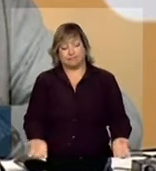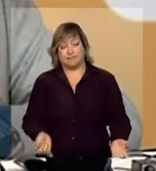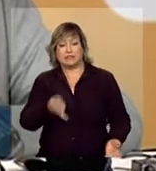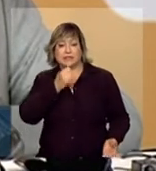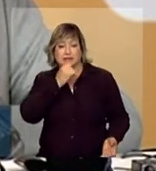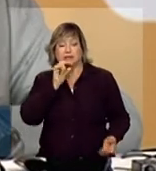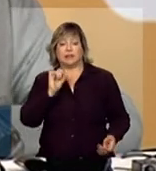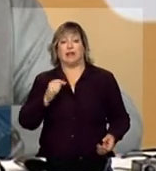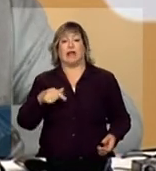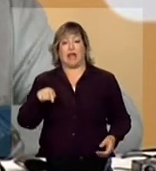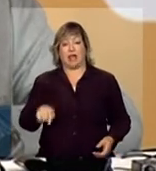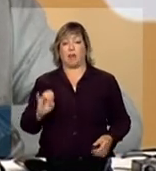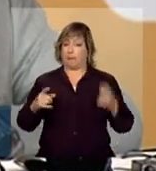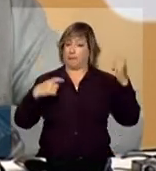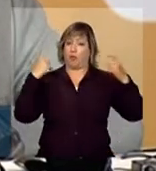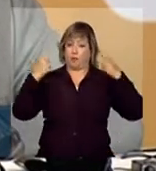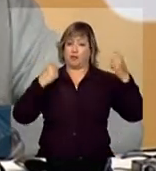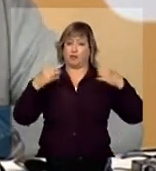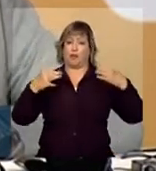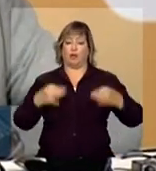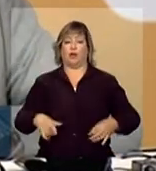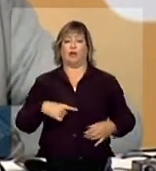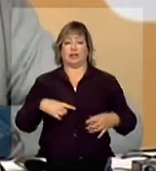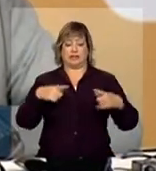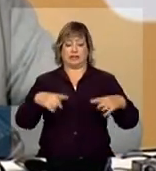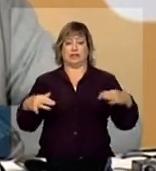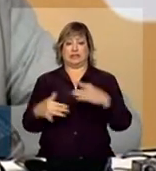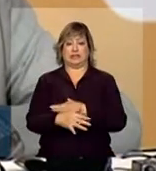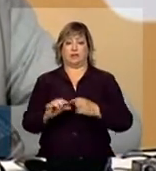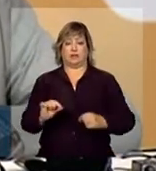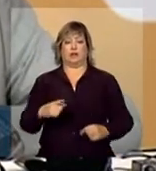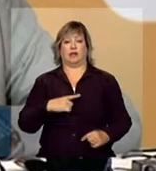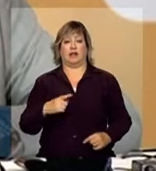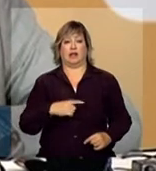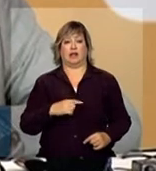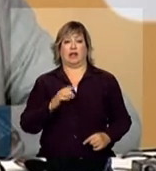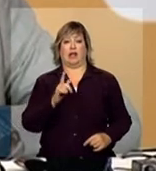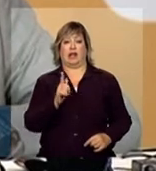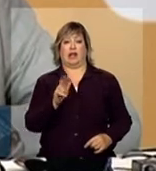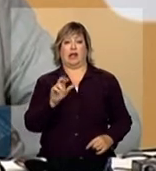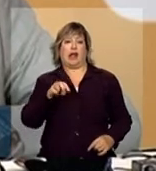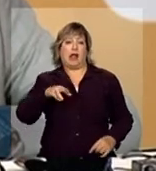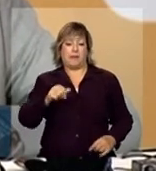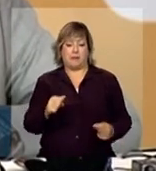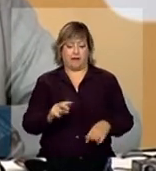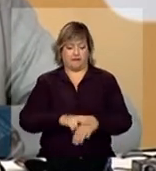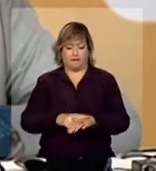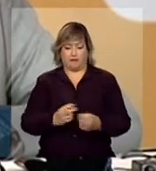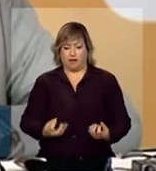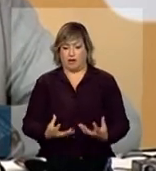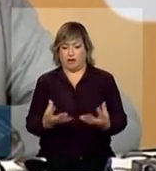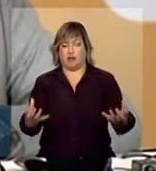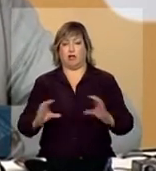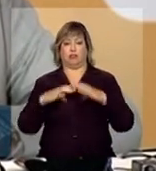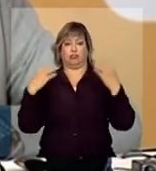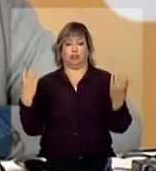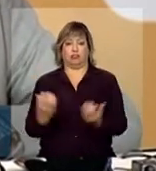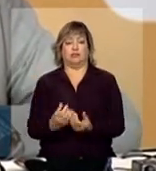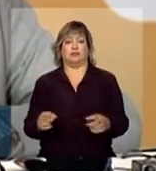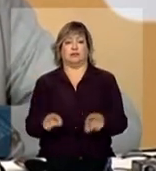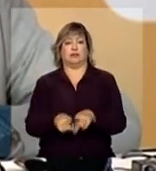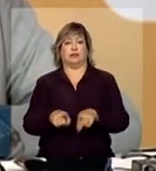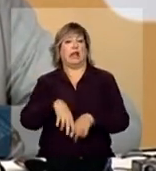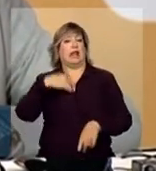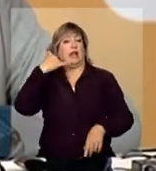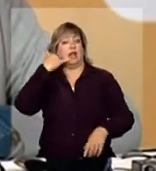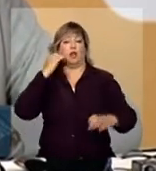preocupação corretamente com o centro, que é a grama, o estádio, né, que os temas de telecomunicações, a